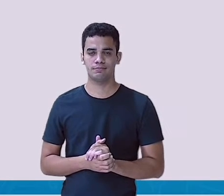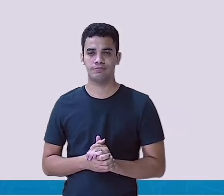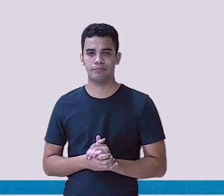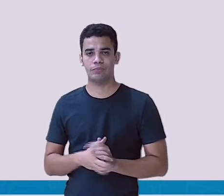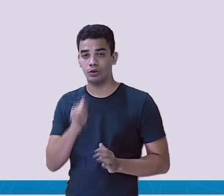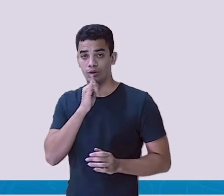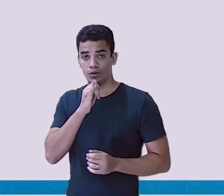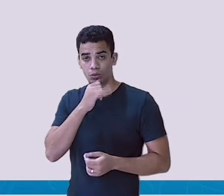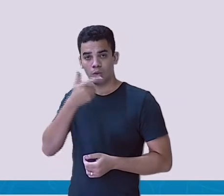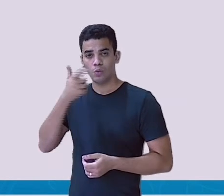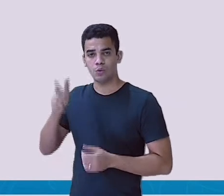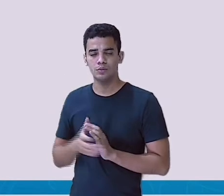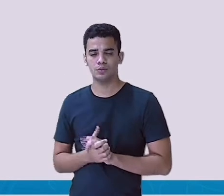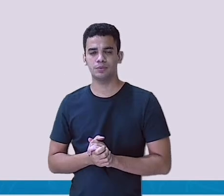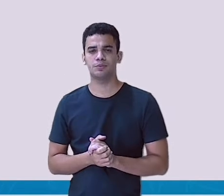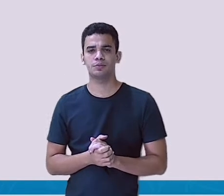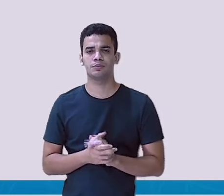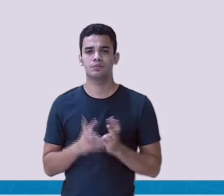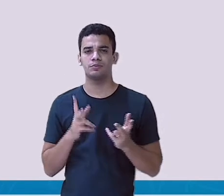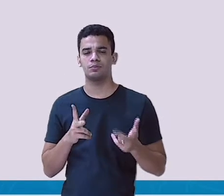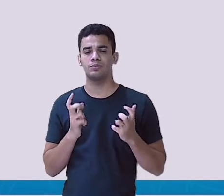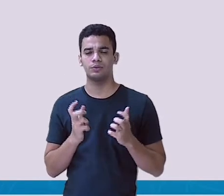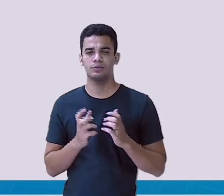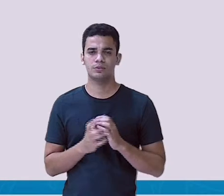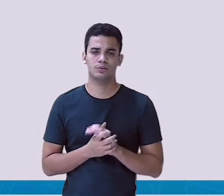Vejam aqui, eu tenho